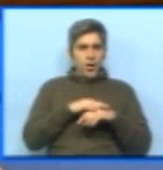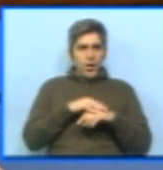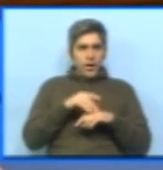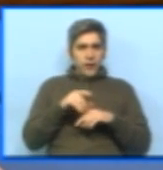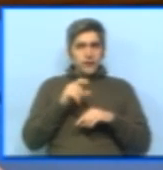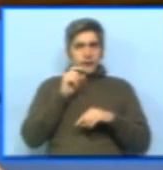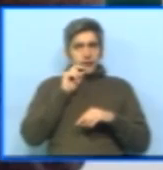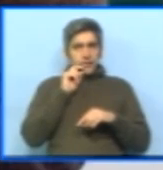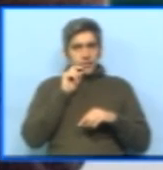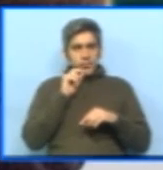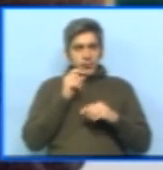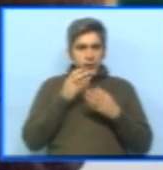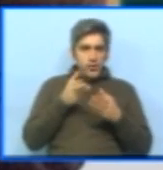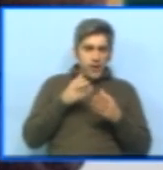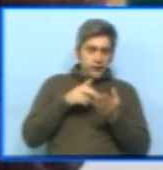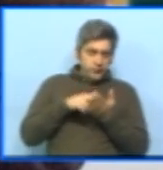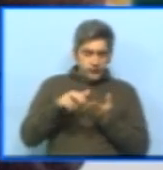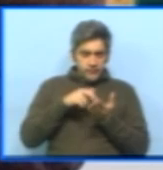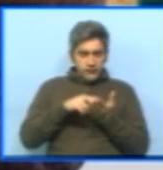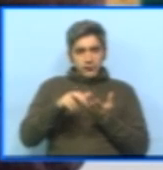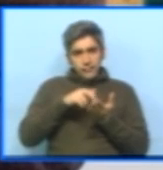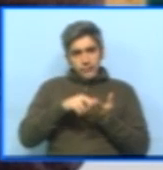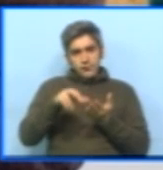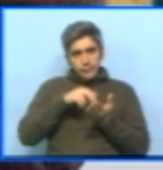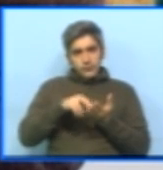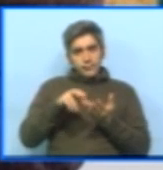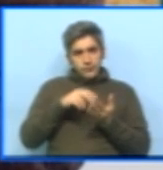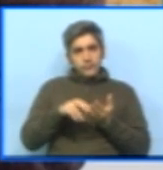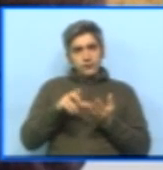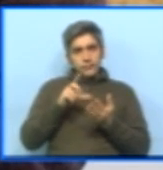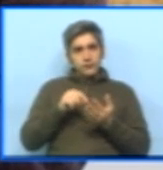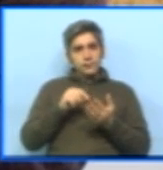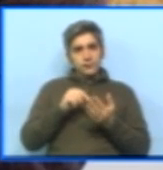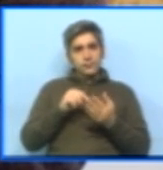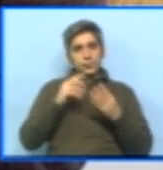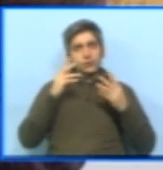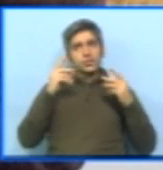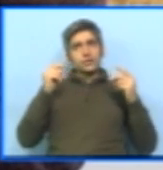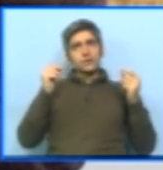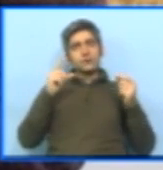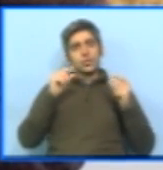de proteção, de ajuda à caminhada, mas foi ganhando uma outra dimensão espiritual.